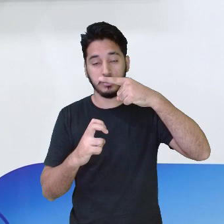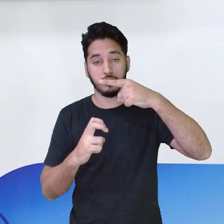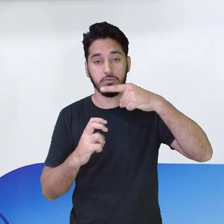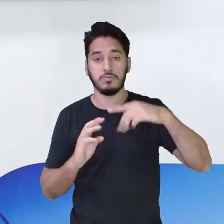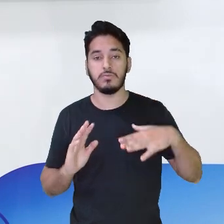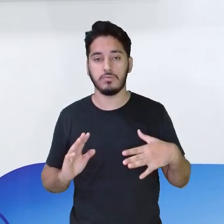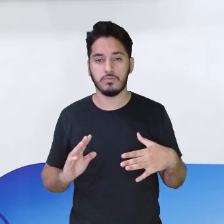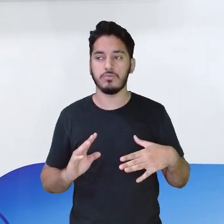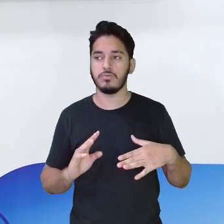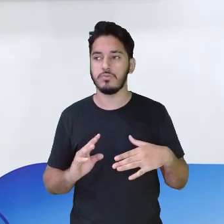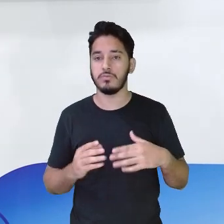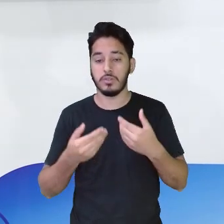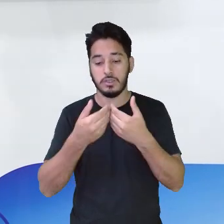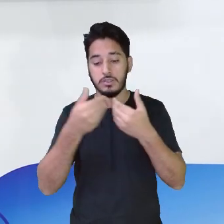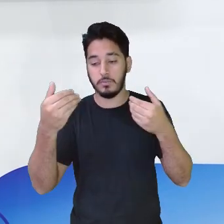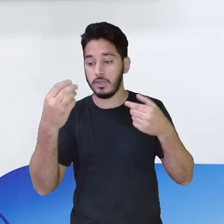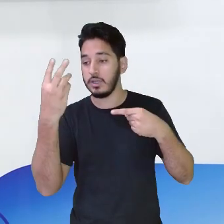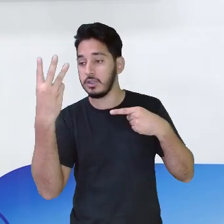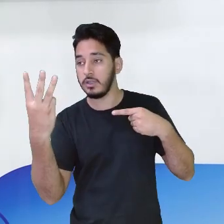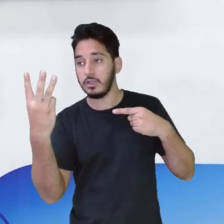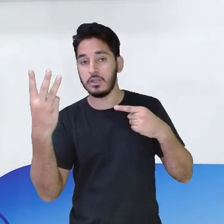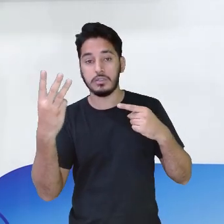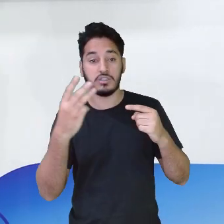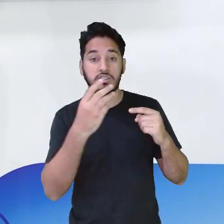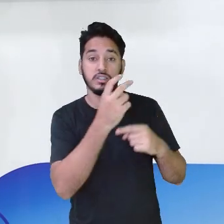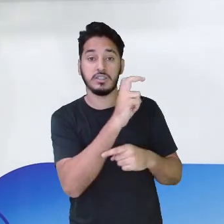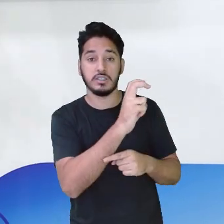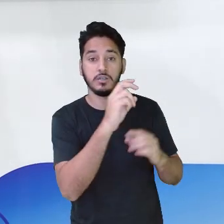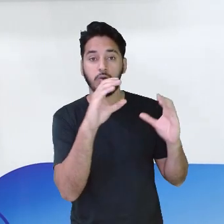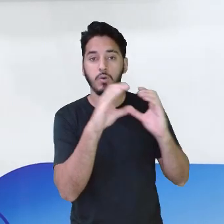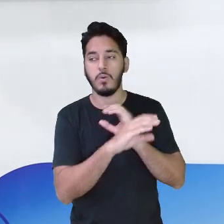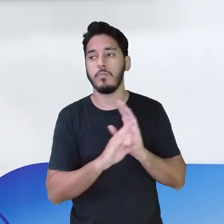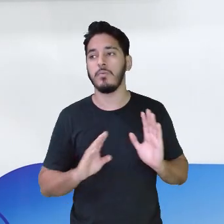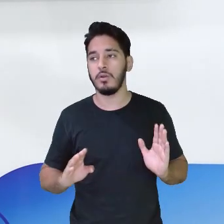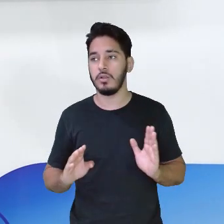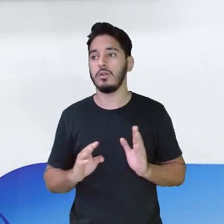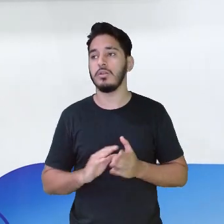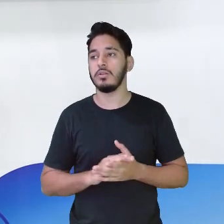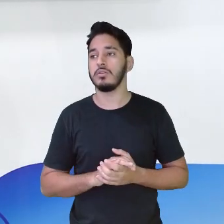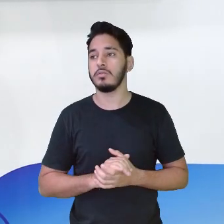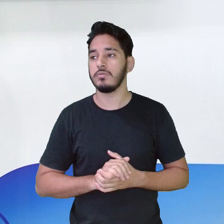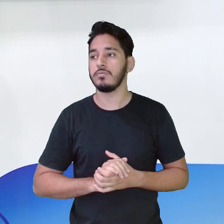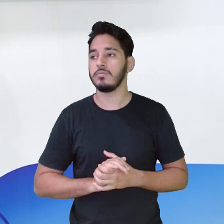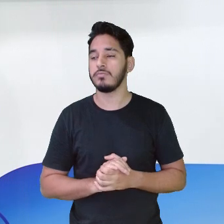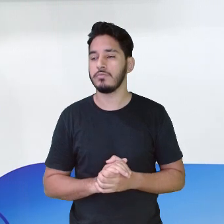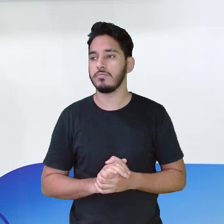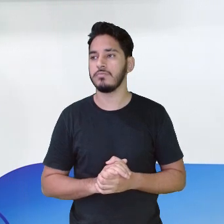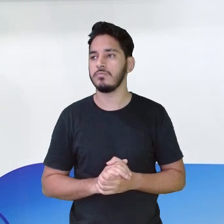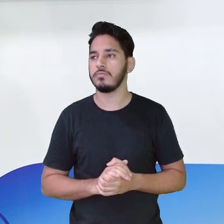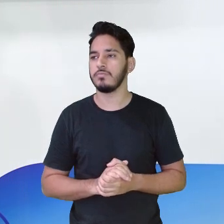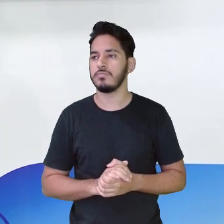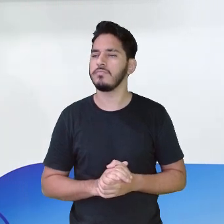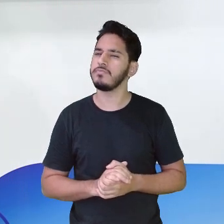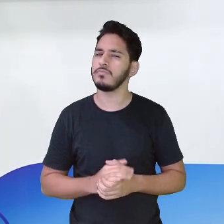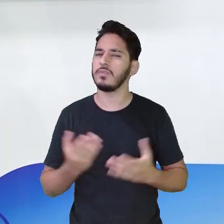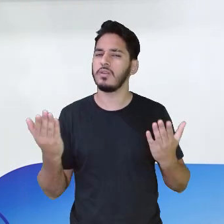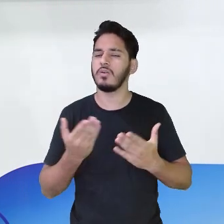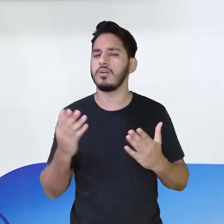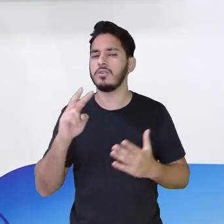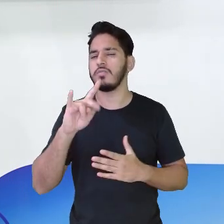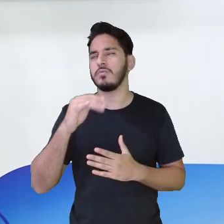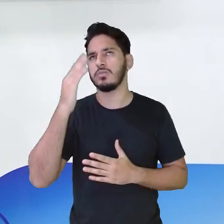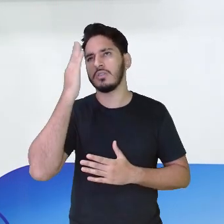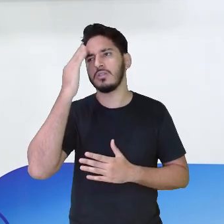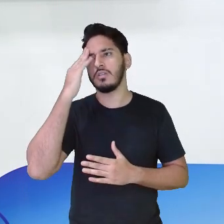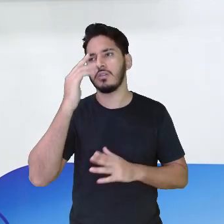3/5. Destaquei 3 das 5 partes que eu dividi. E agora a gente vai trabalhar